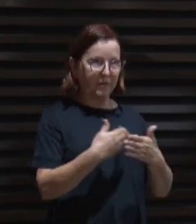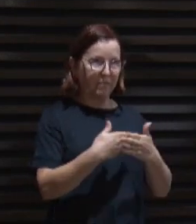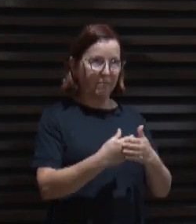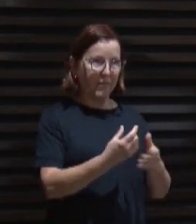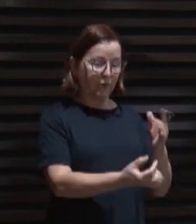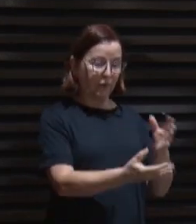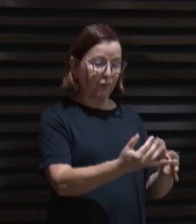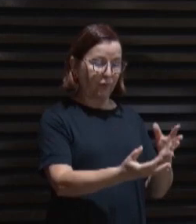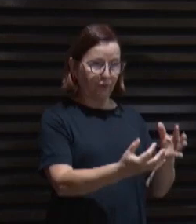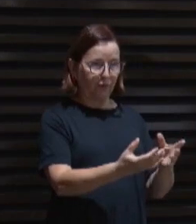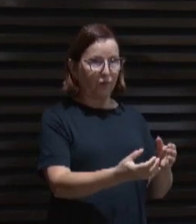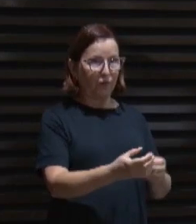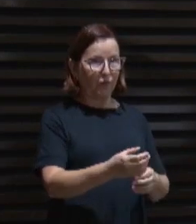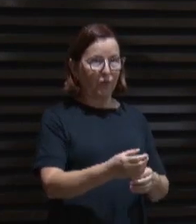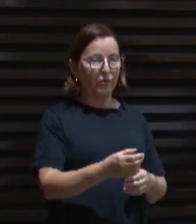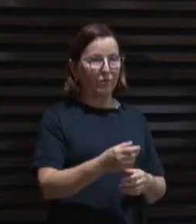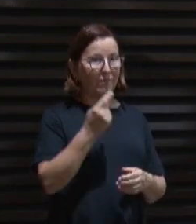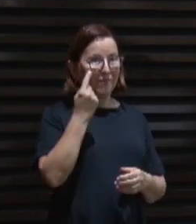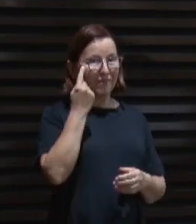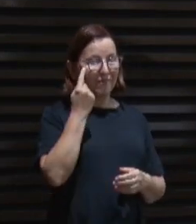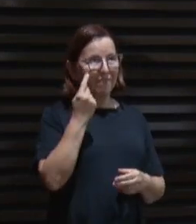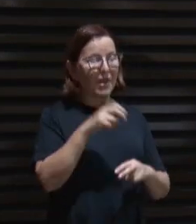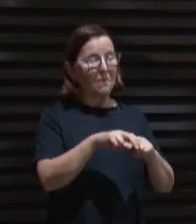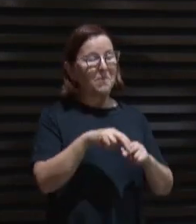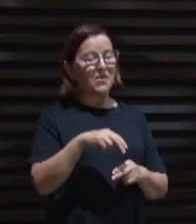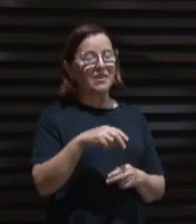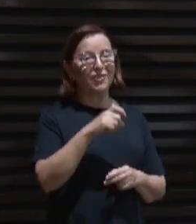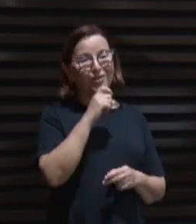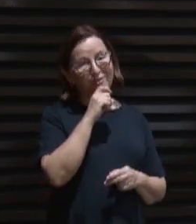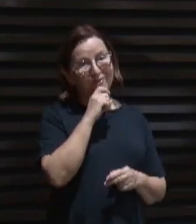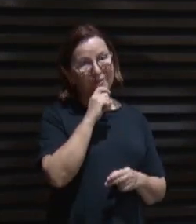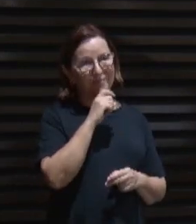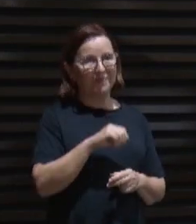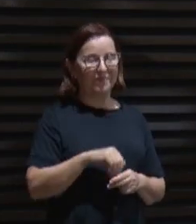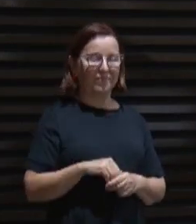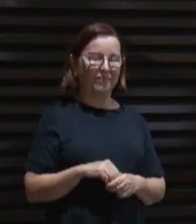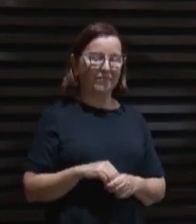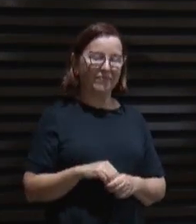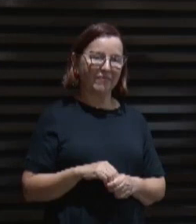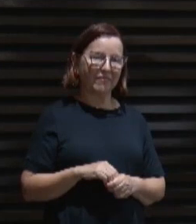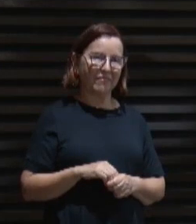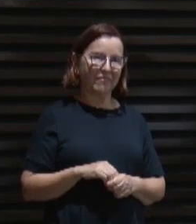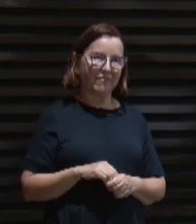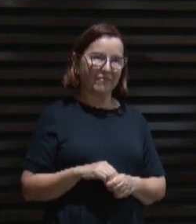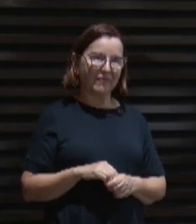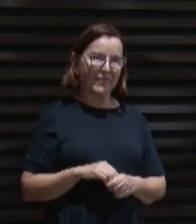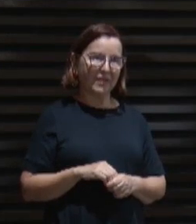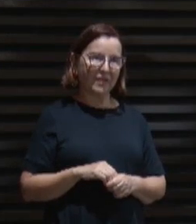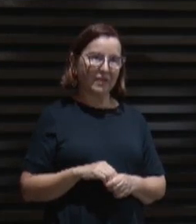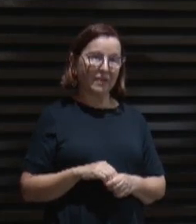que tinha sido acesa, e ele ali começou então o